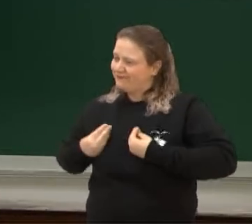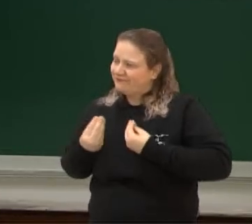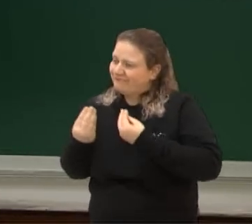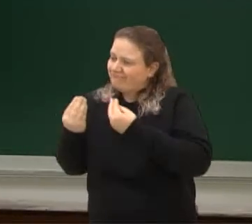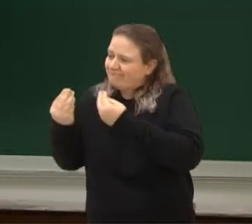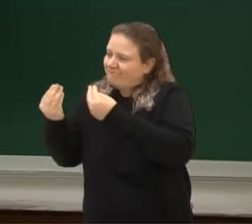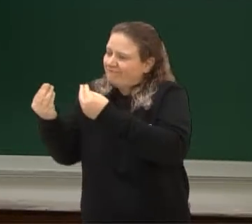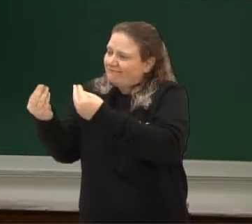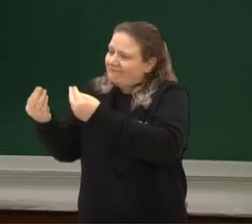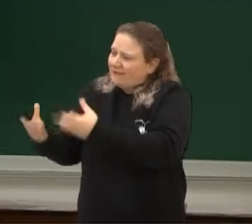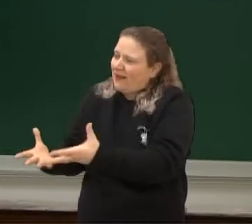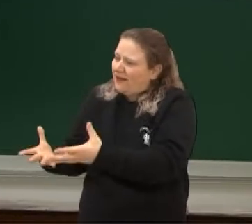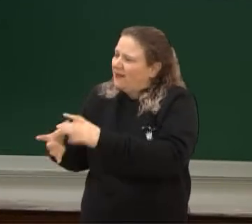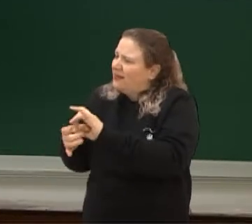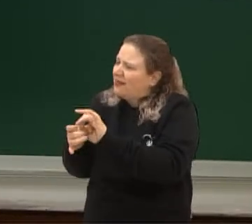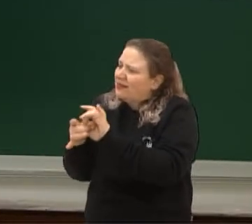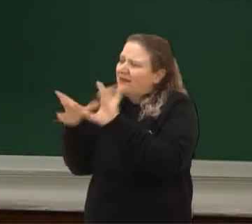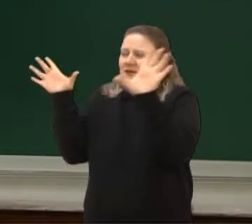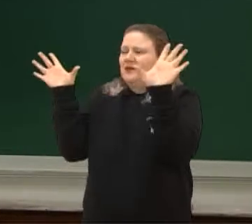ela quer voar.